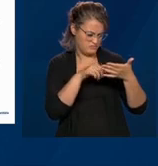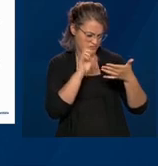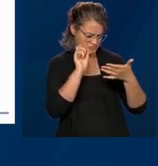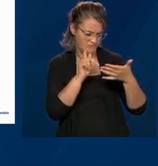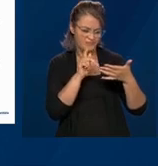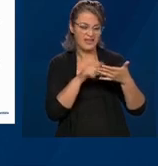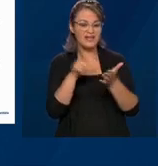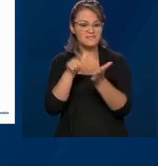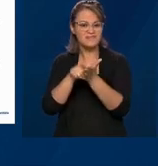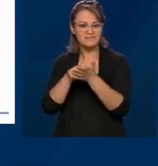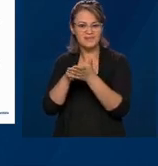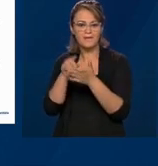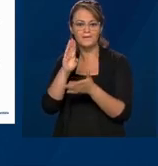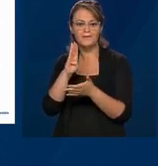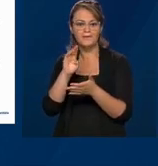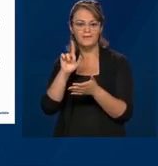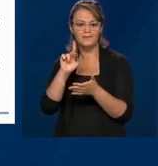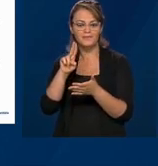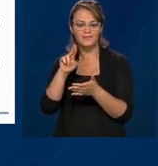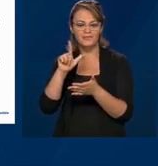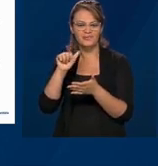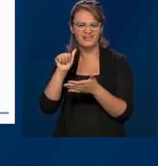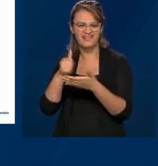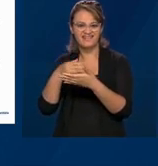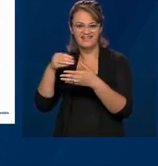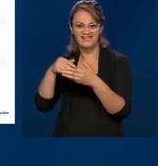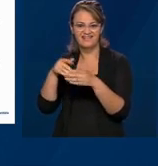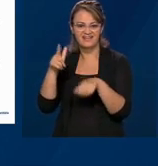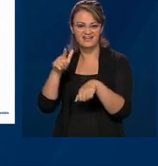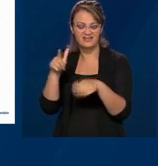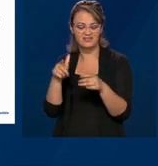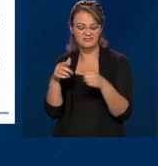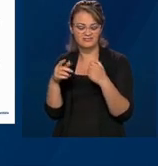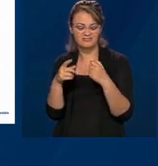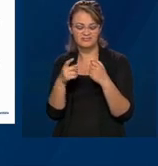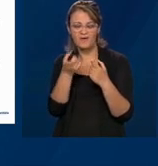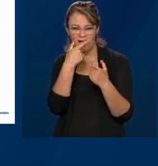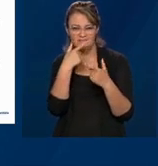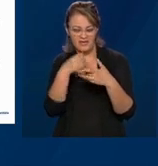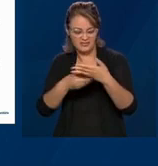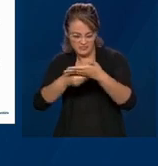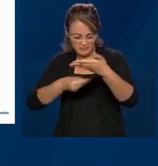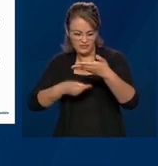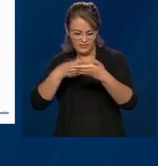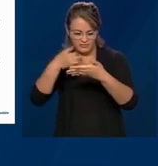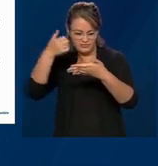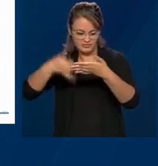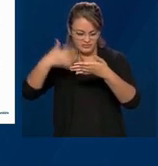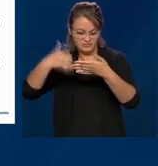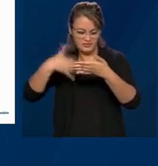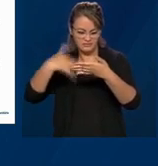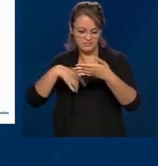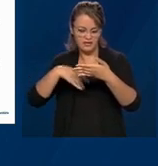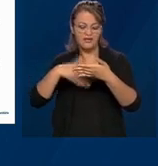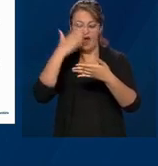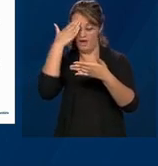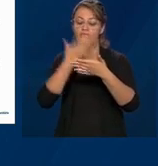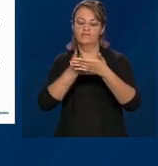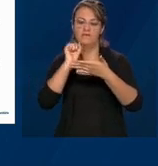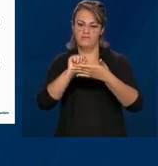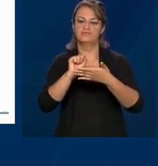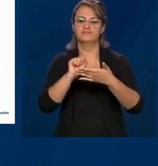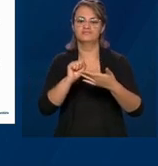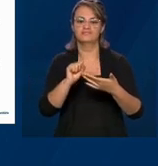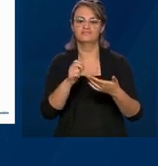bula somente aquilo, deixar colocar em bula somente aquilo que comprovou efetivamente. Nós fizemos